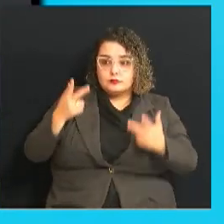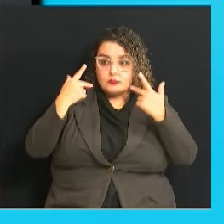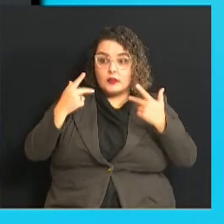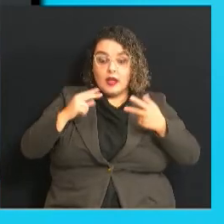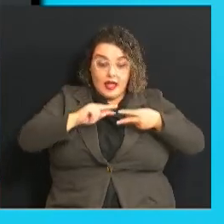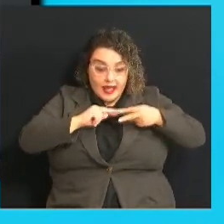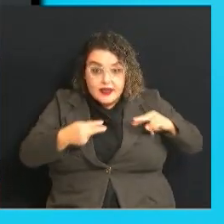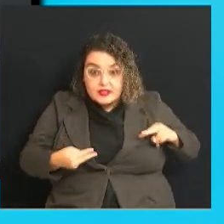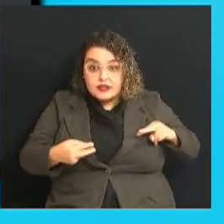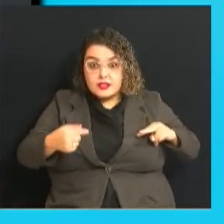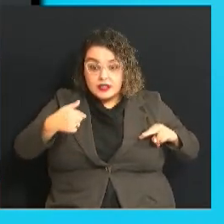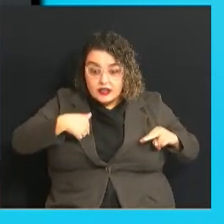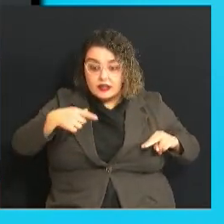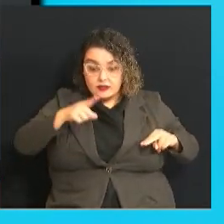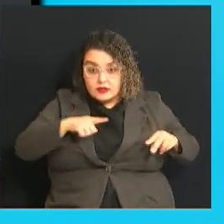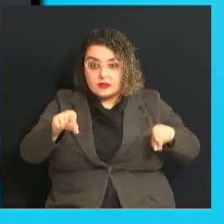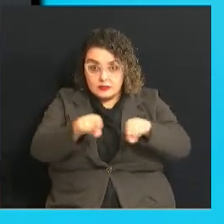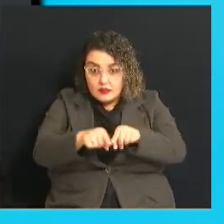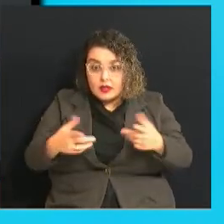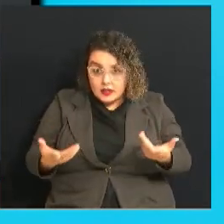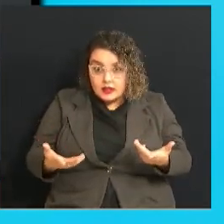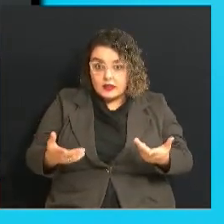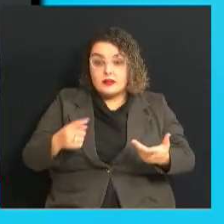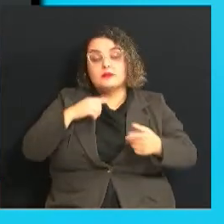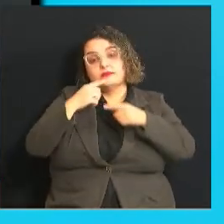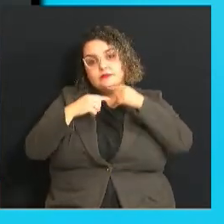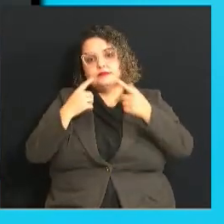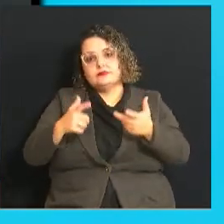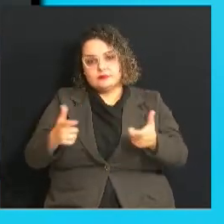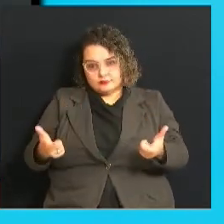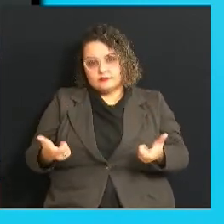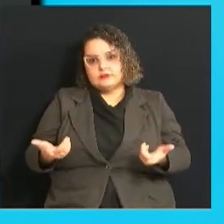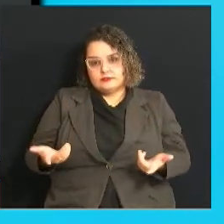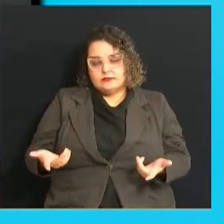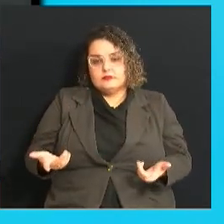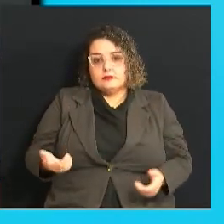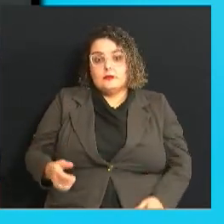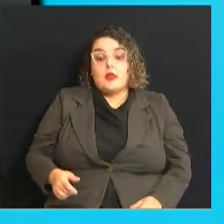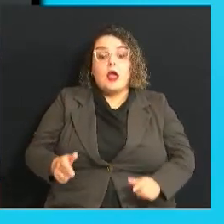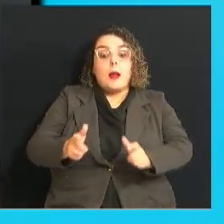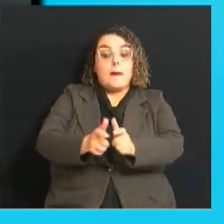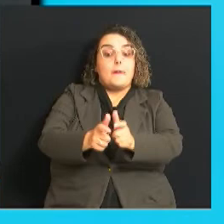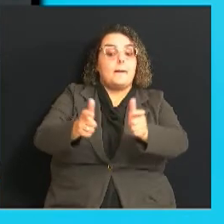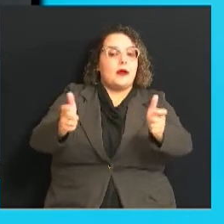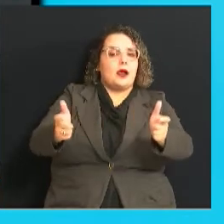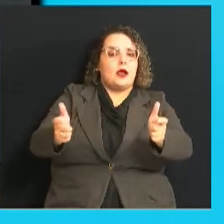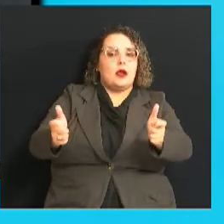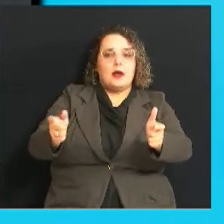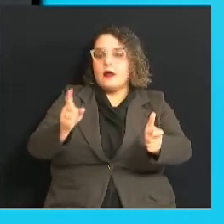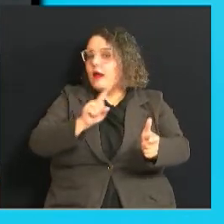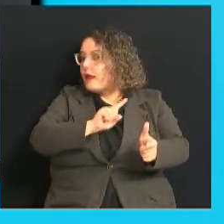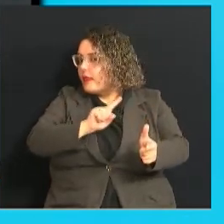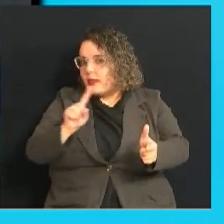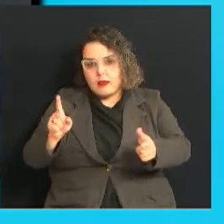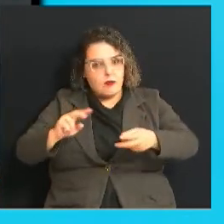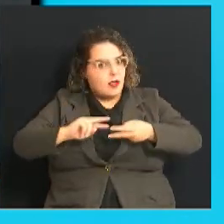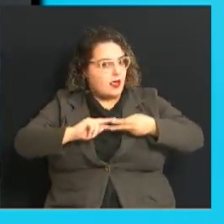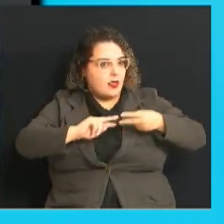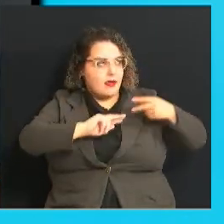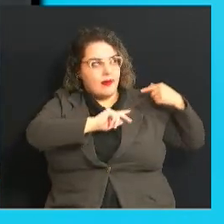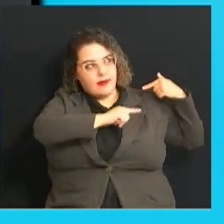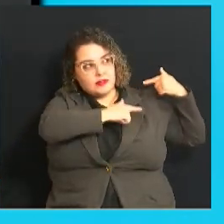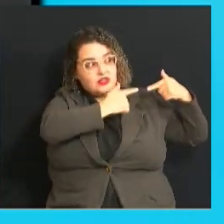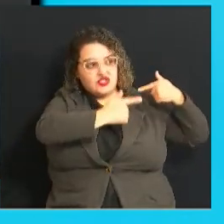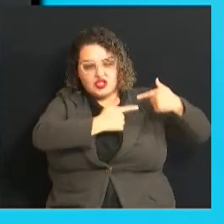É a nossa grande dúvida. É, a maior parte dos casos não é hereditária, ou seja, não